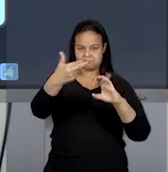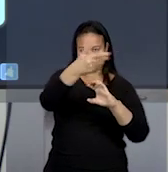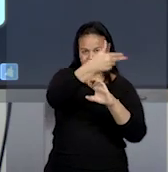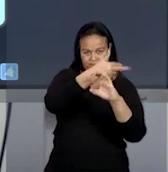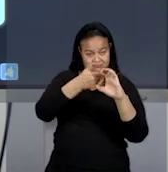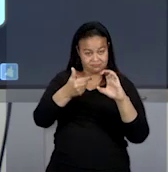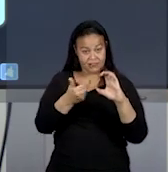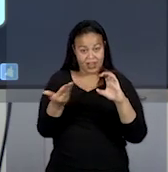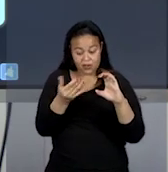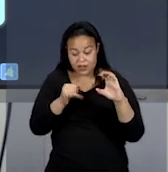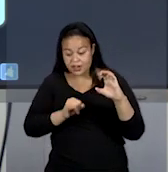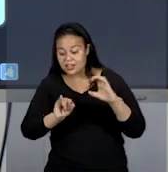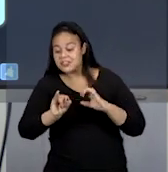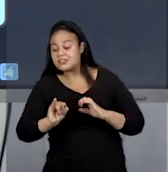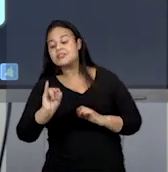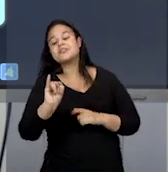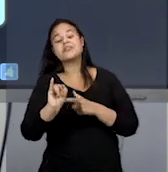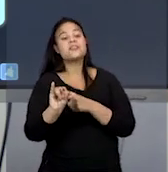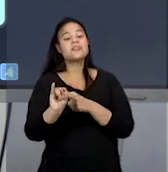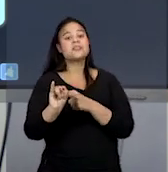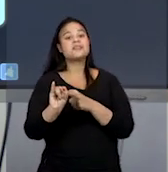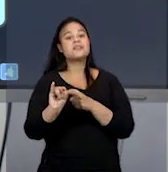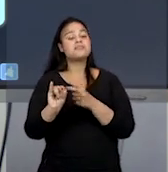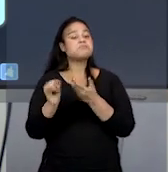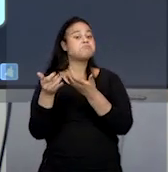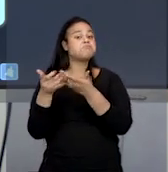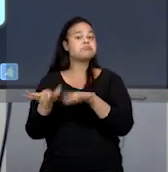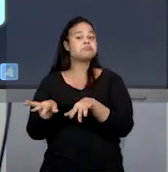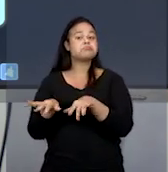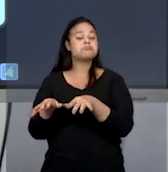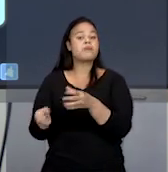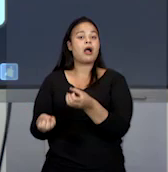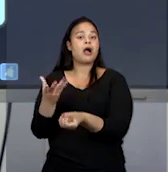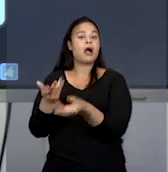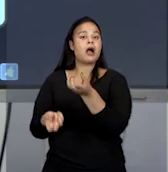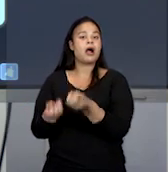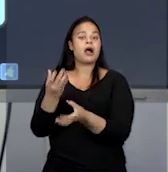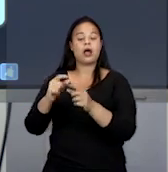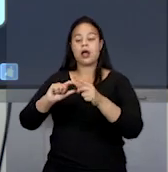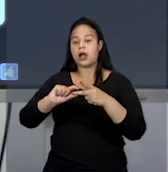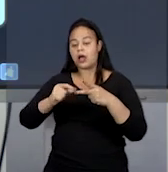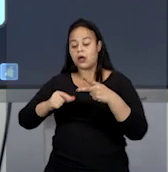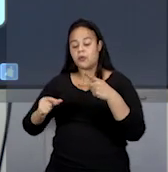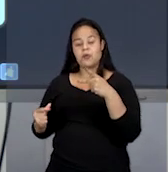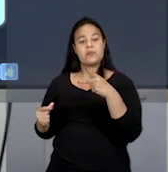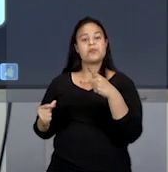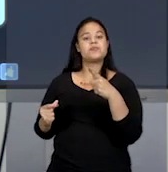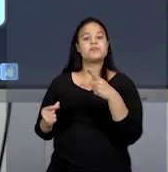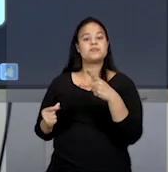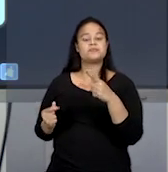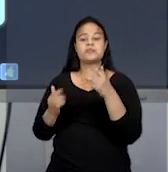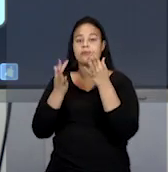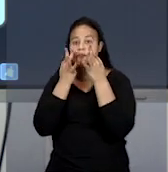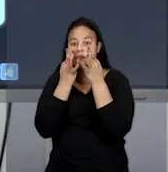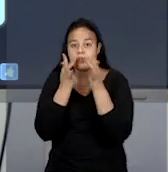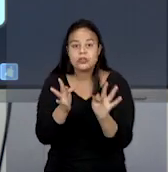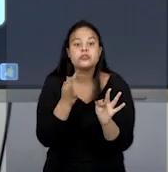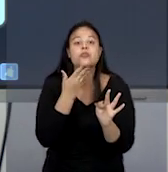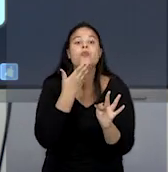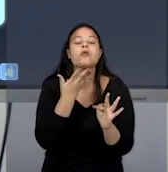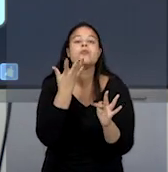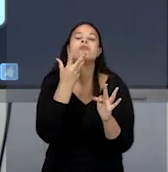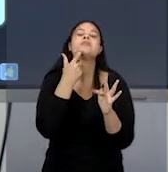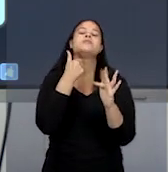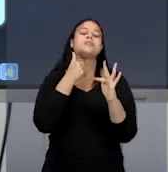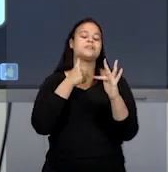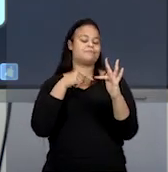O Izinho, Izinho, ele vai deixar esse gene manifestar. Então, fenótipo colorido. E